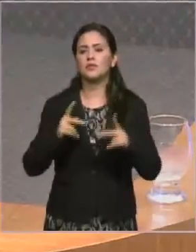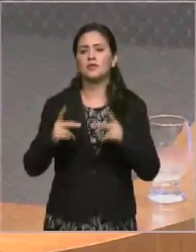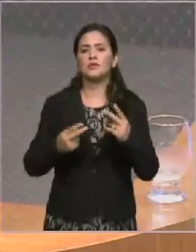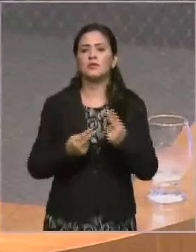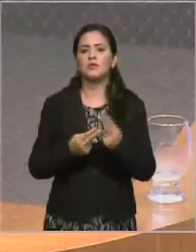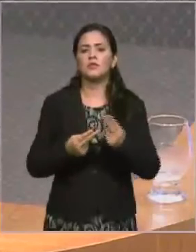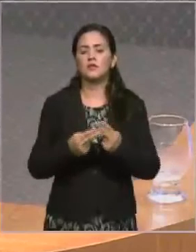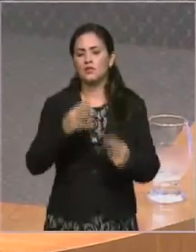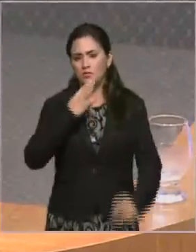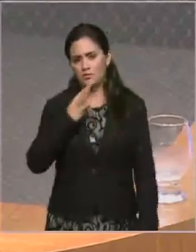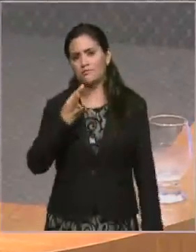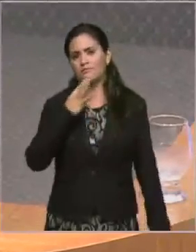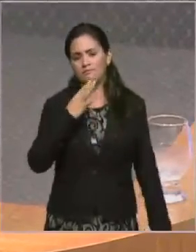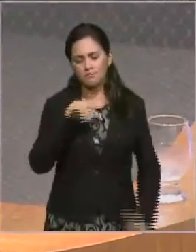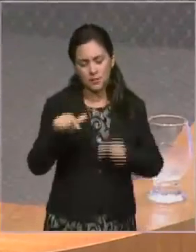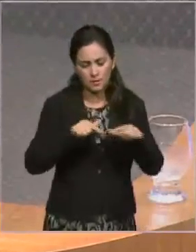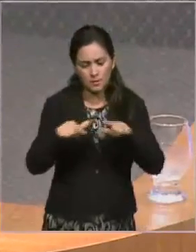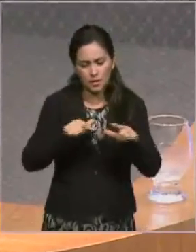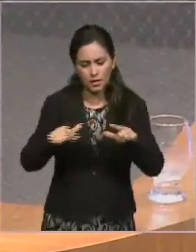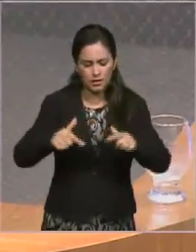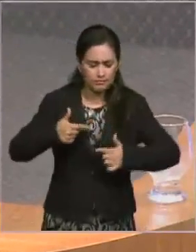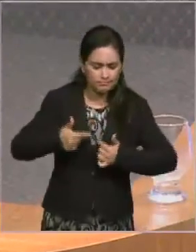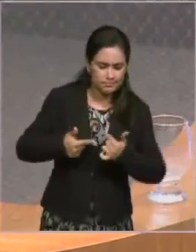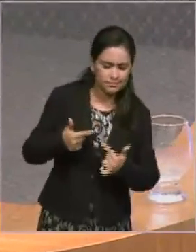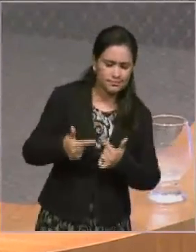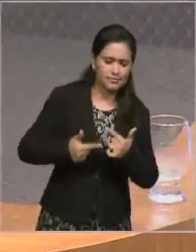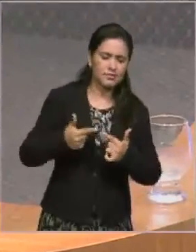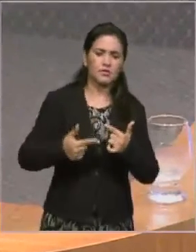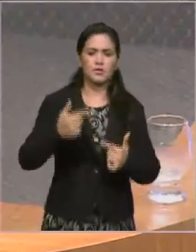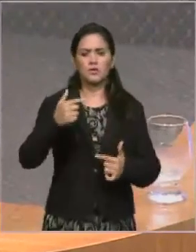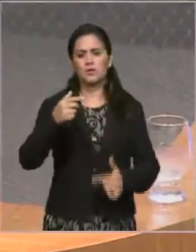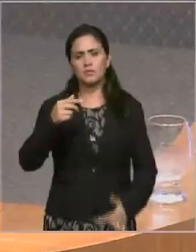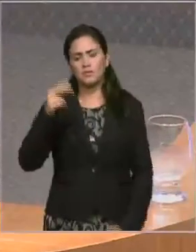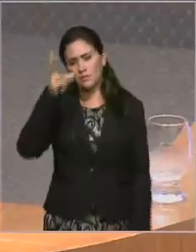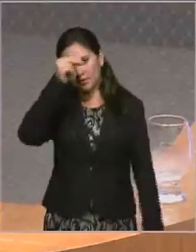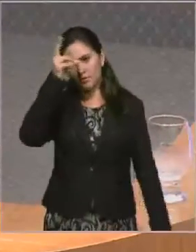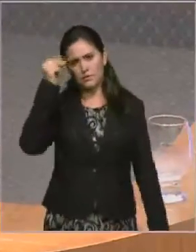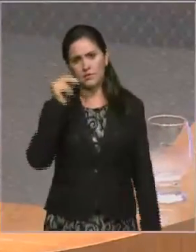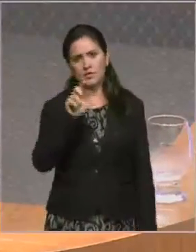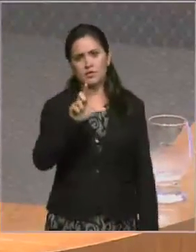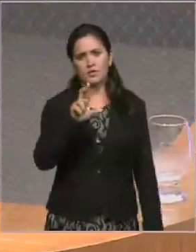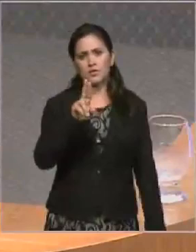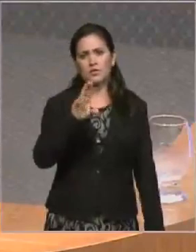Luciano Leitor, porque este é um marco histórico. O prefeito Luciano Leitor